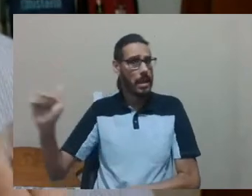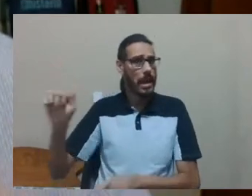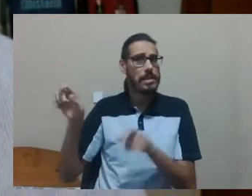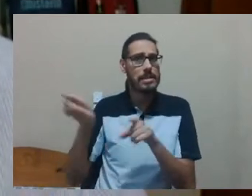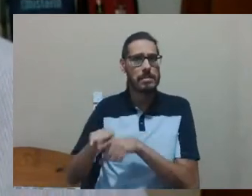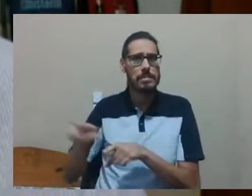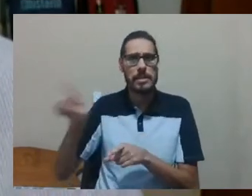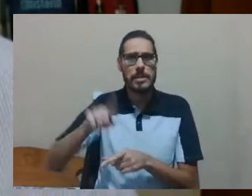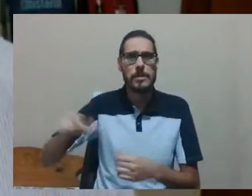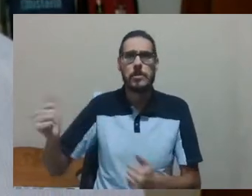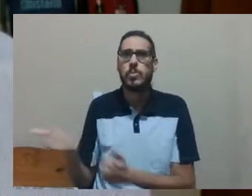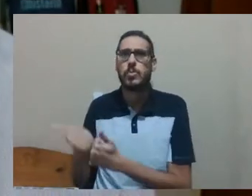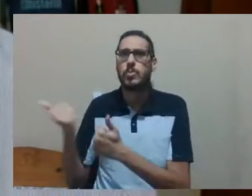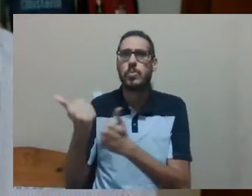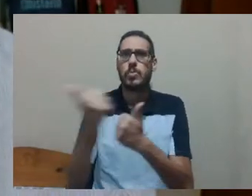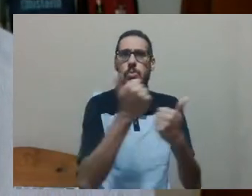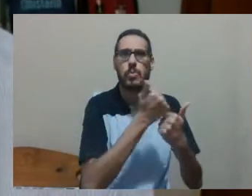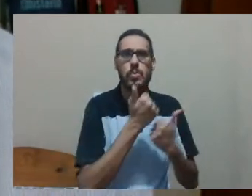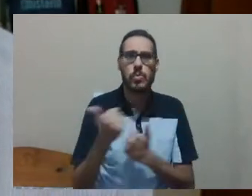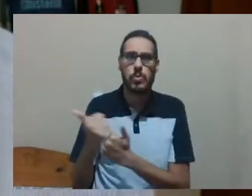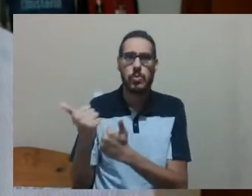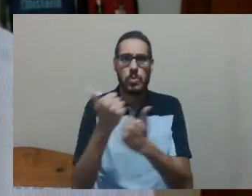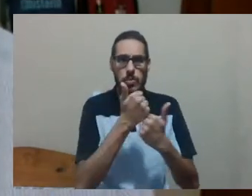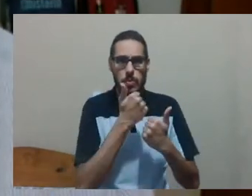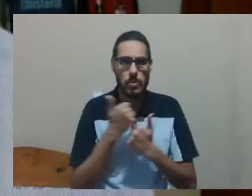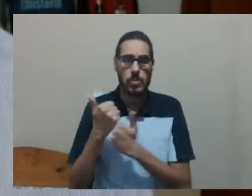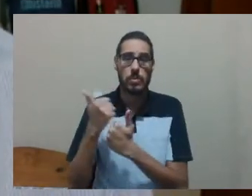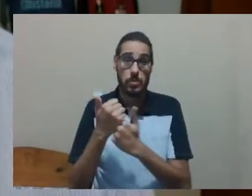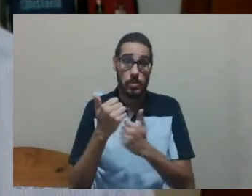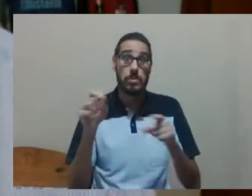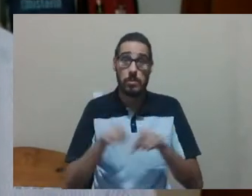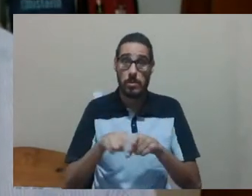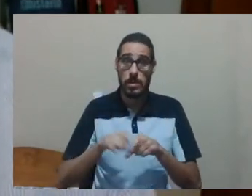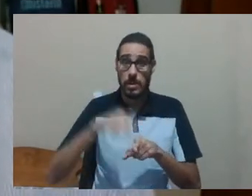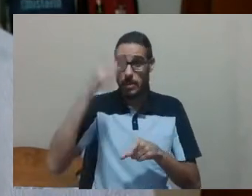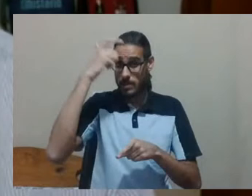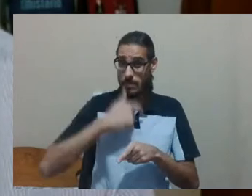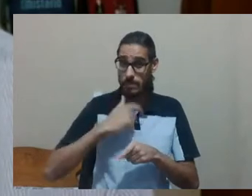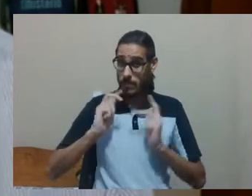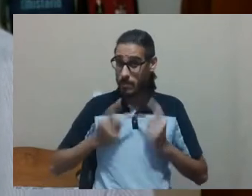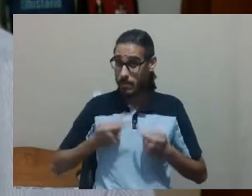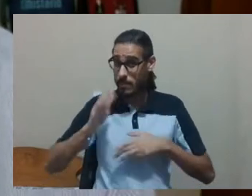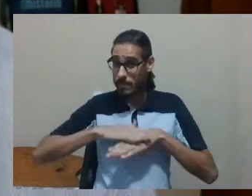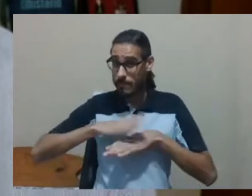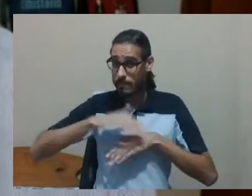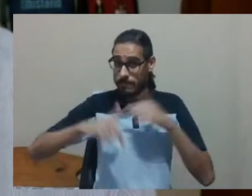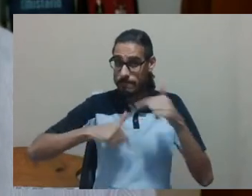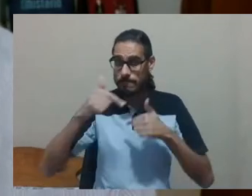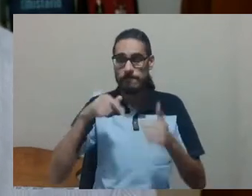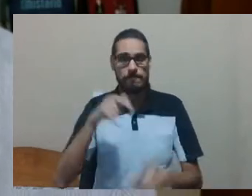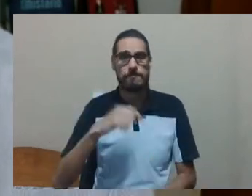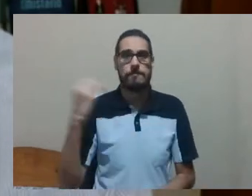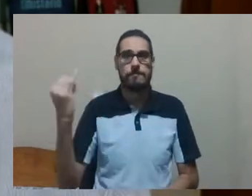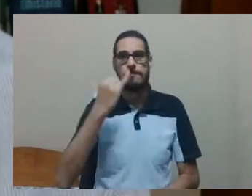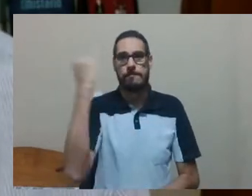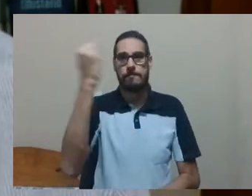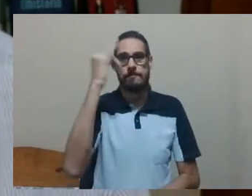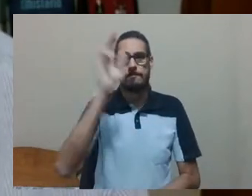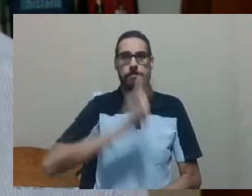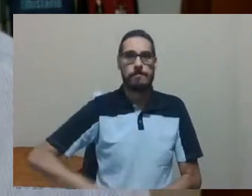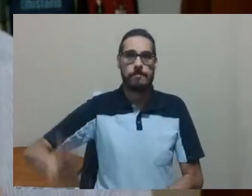para todas as nossas atividades acadêmicas, pois o capital humano é a coisa mais importante da universidade.